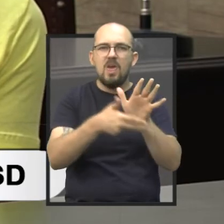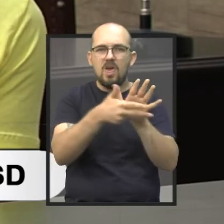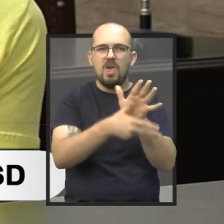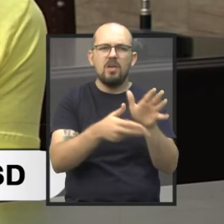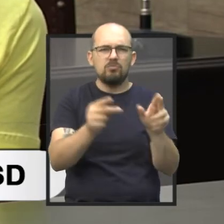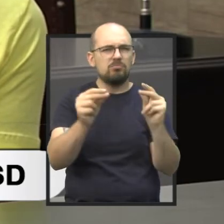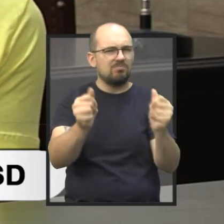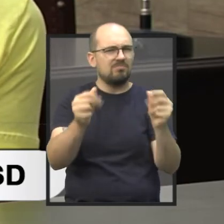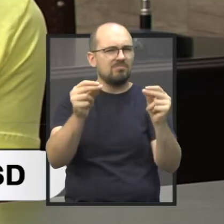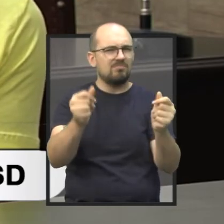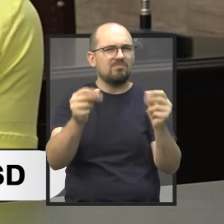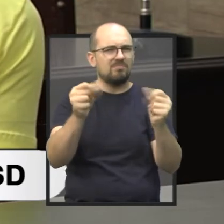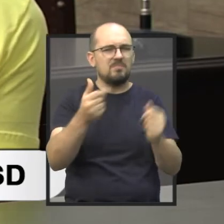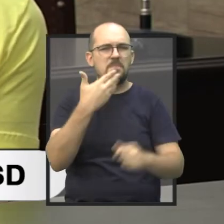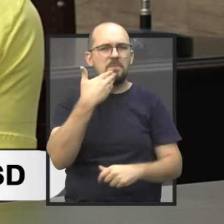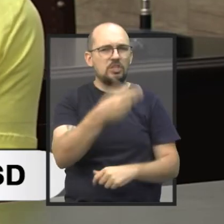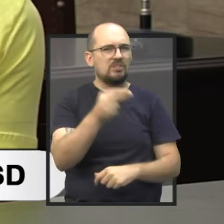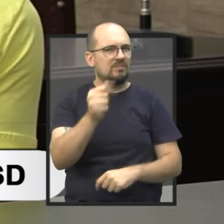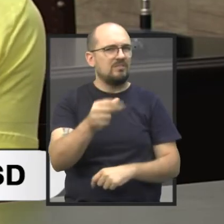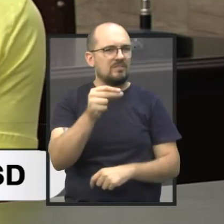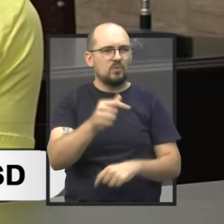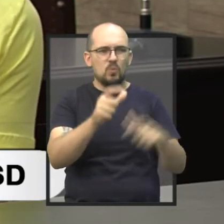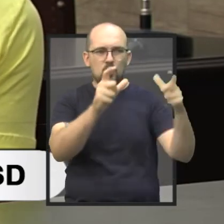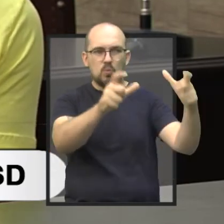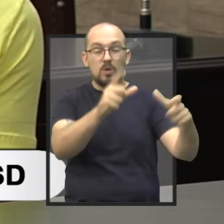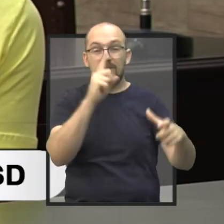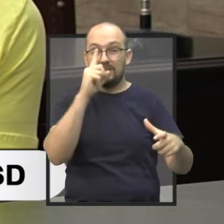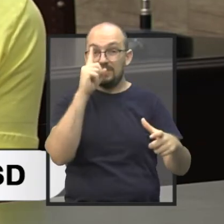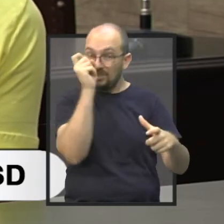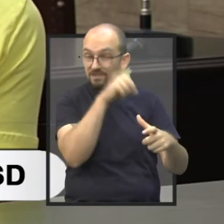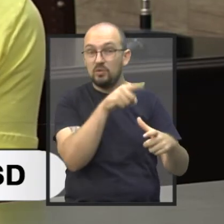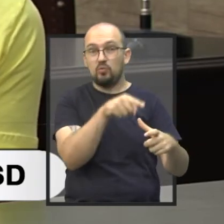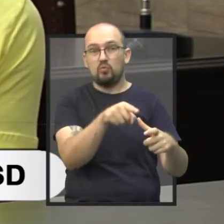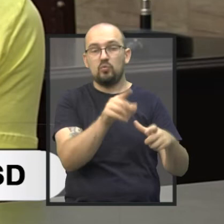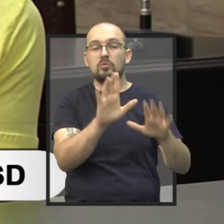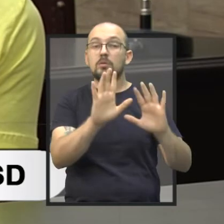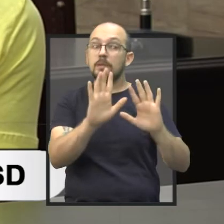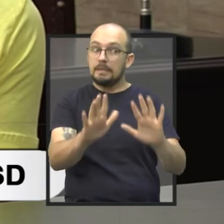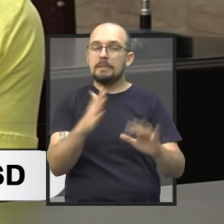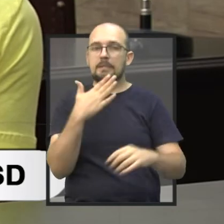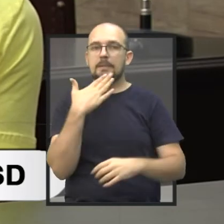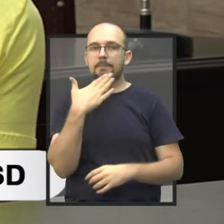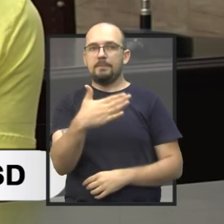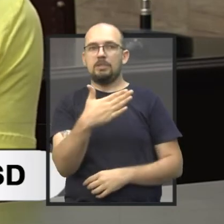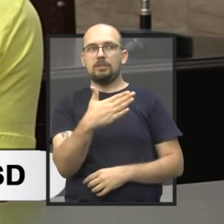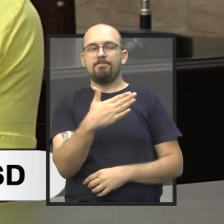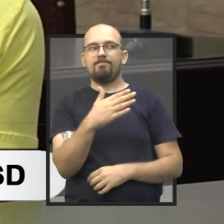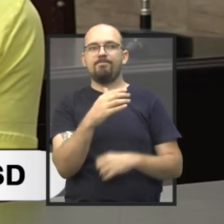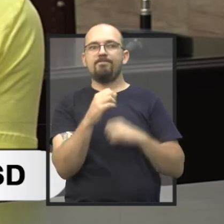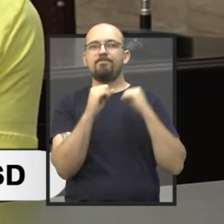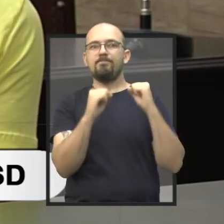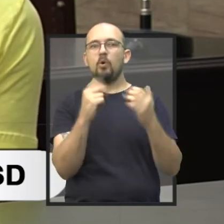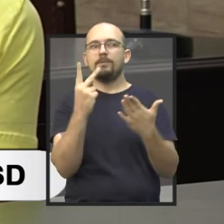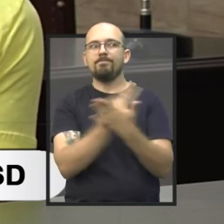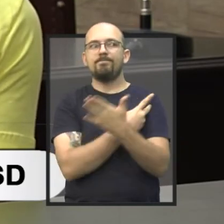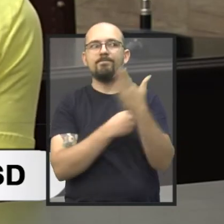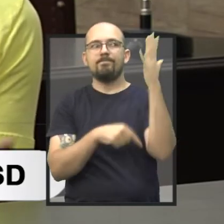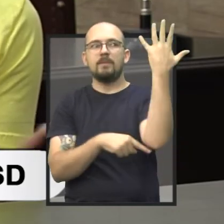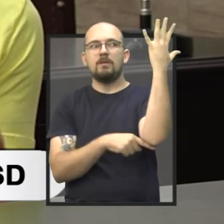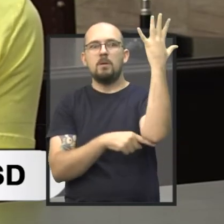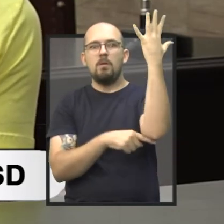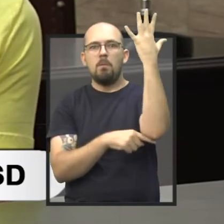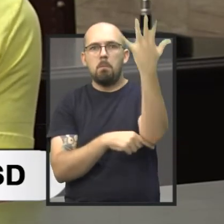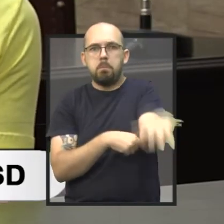que já é um pedido antigo, né, mas é um lugar difícil, mas a gente está pedindo também, pode que se caia em cima de